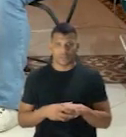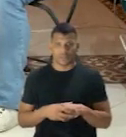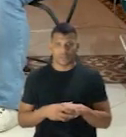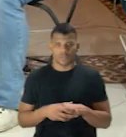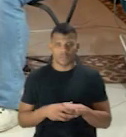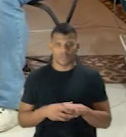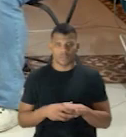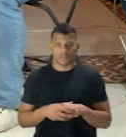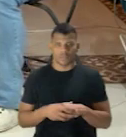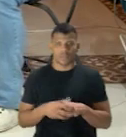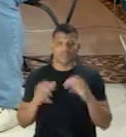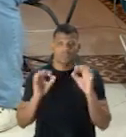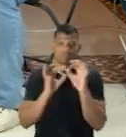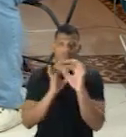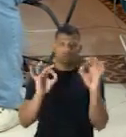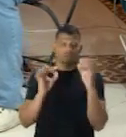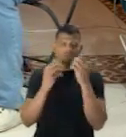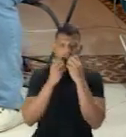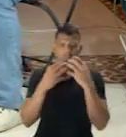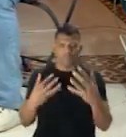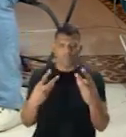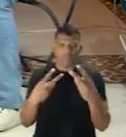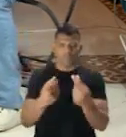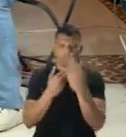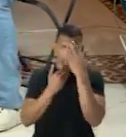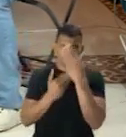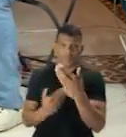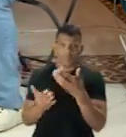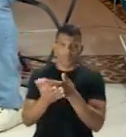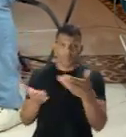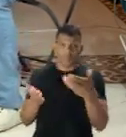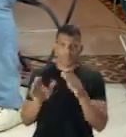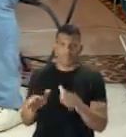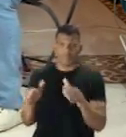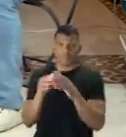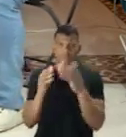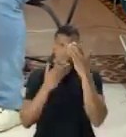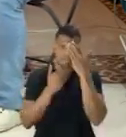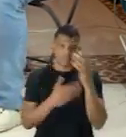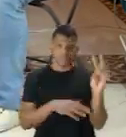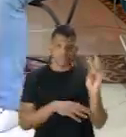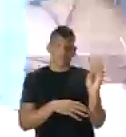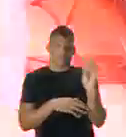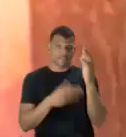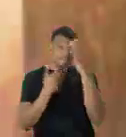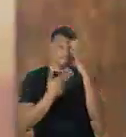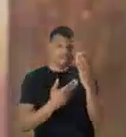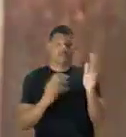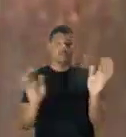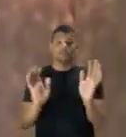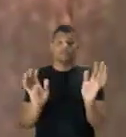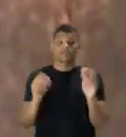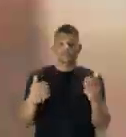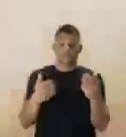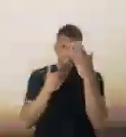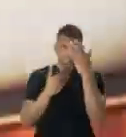Bom demais! Valeu, Didu! Obrigado, Liz! Valeu, Liz! Valeu, galera! Valeu, rapaziada!